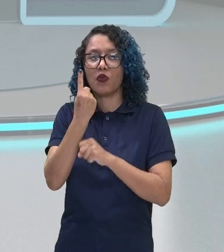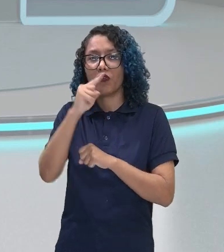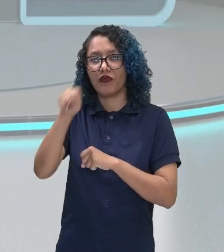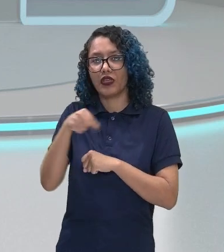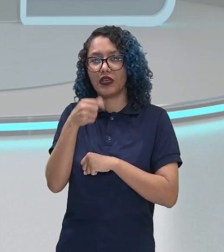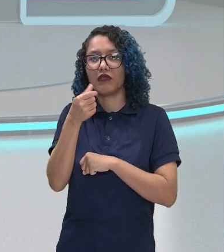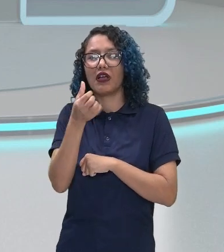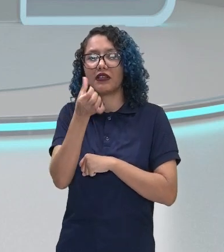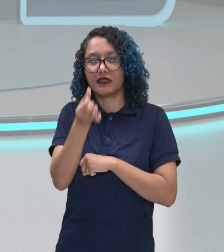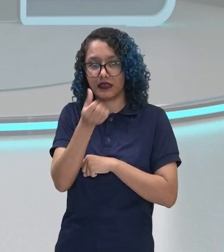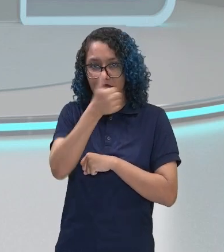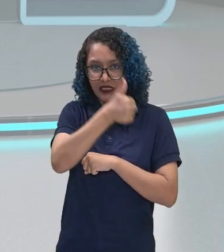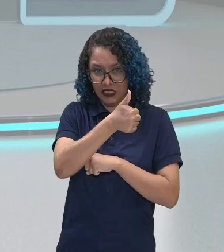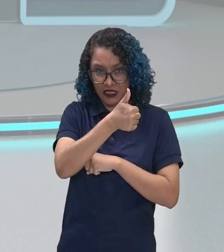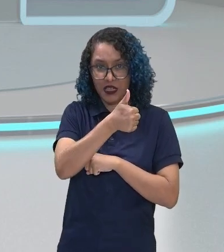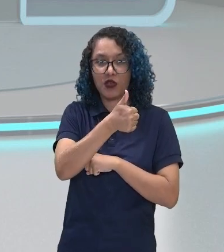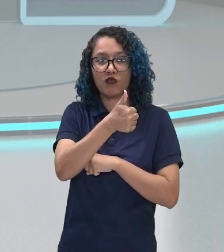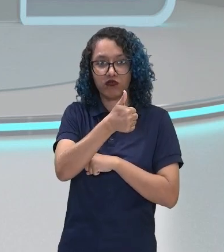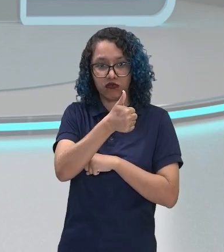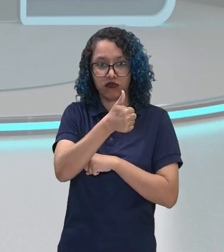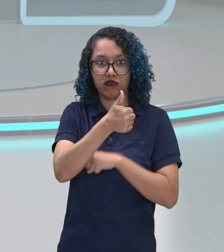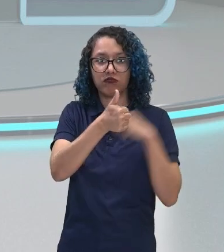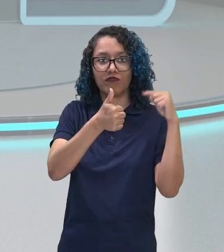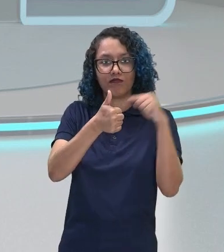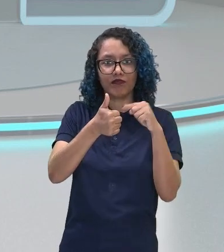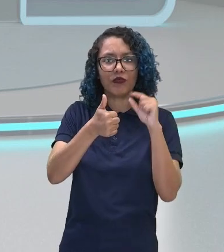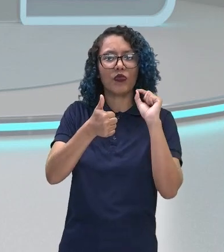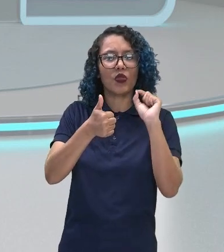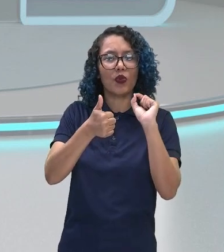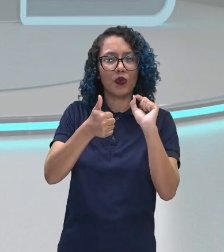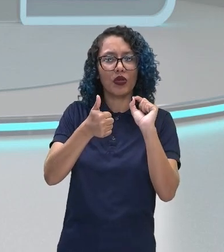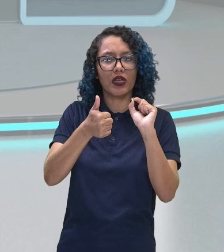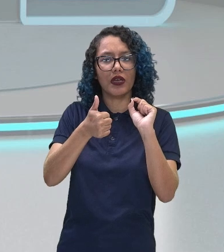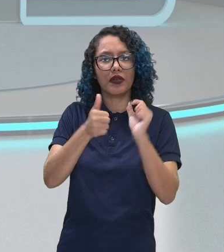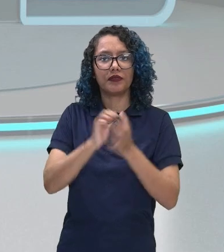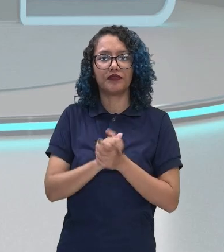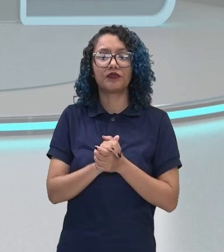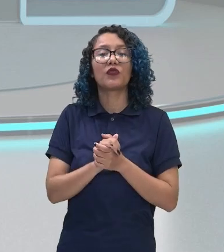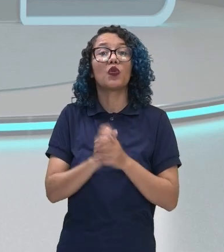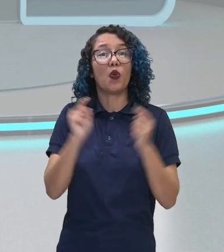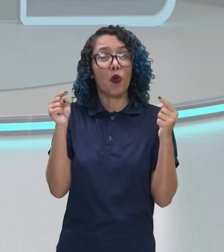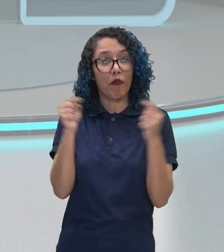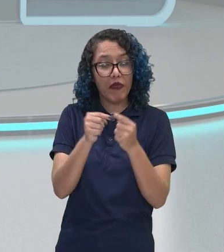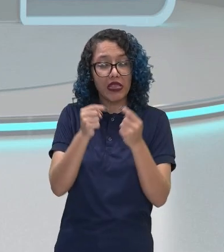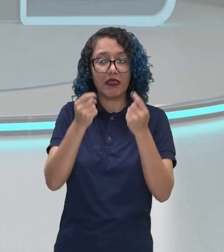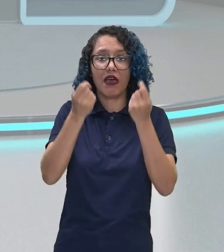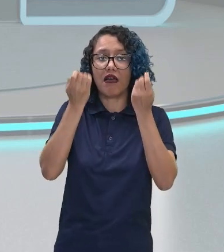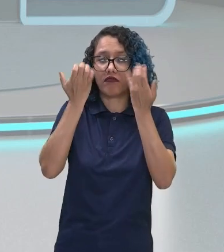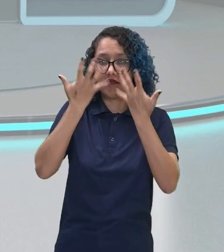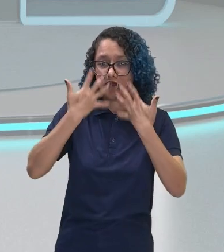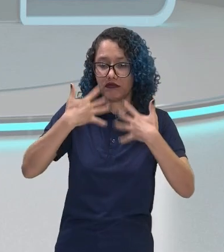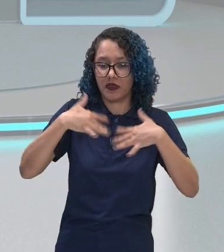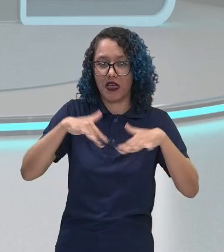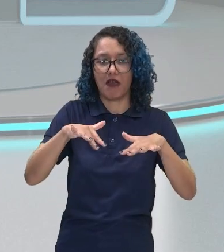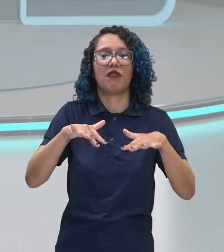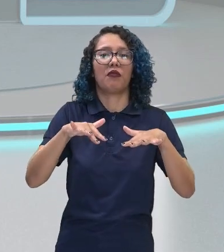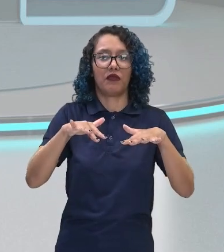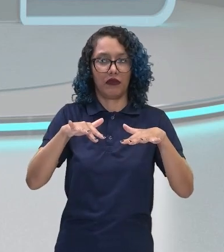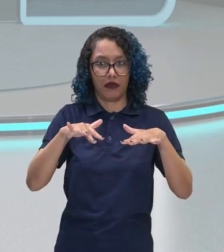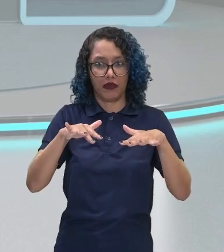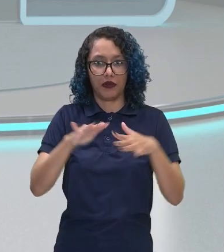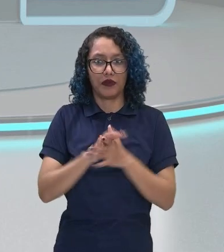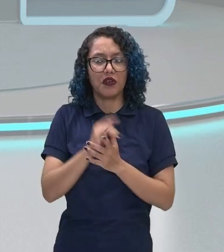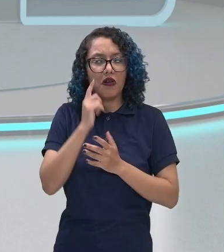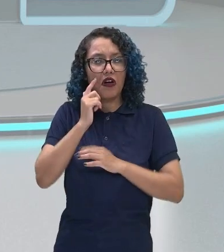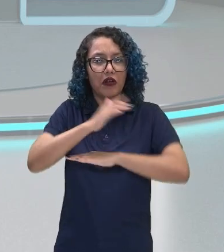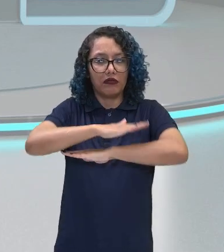1,61. Essa seção é o que a gente chama de harmonia. Olha só, na Mona Lisa, vocês